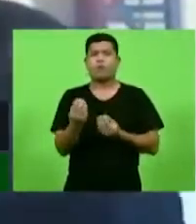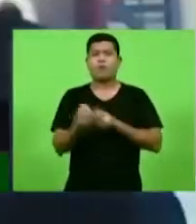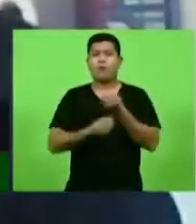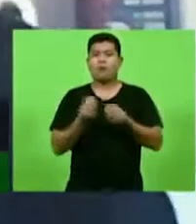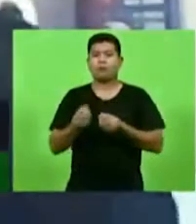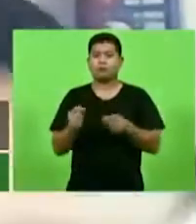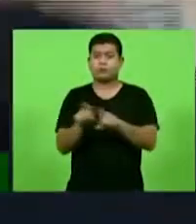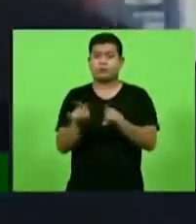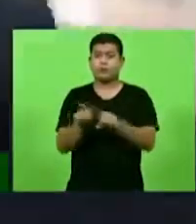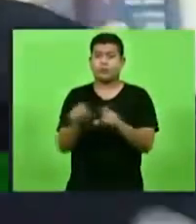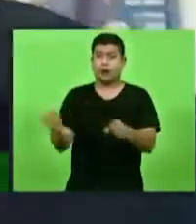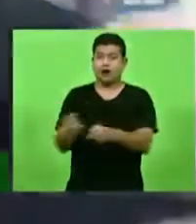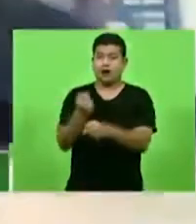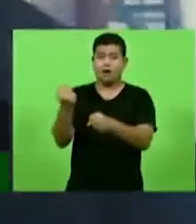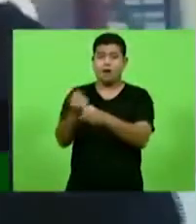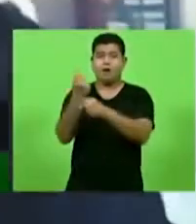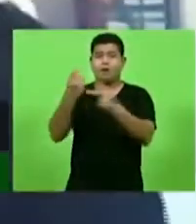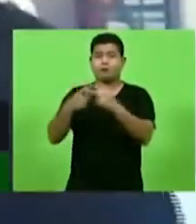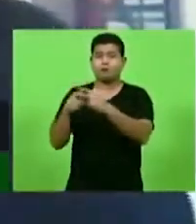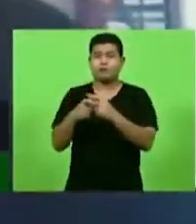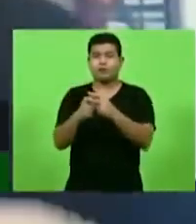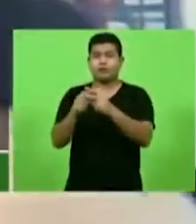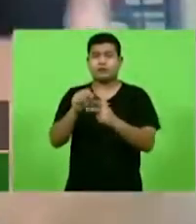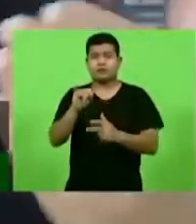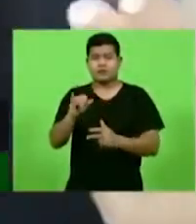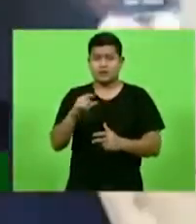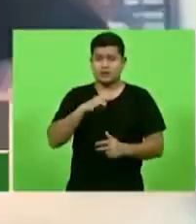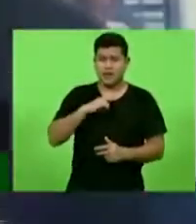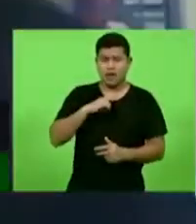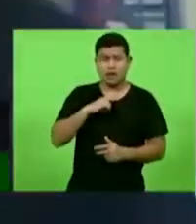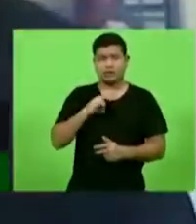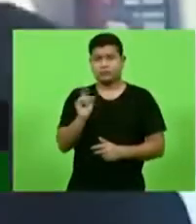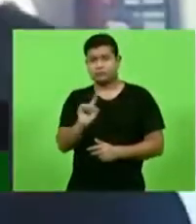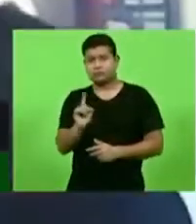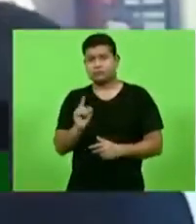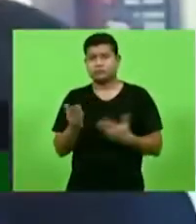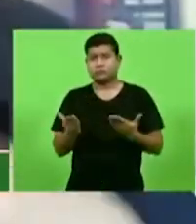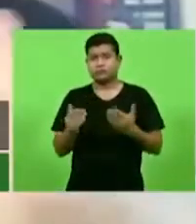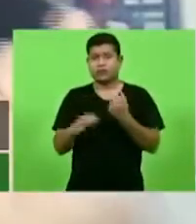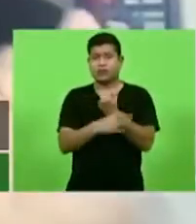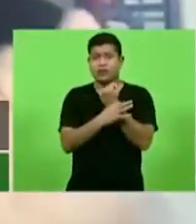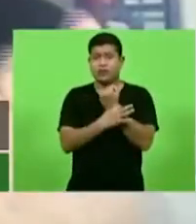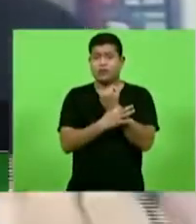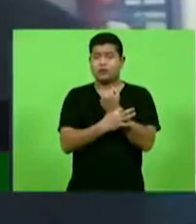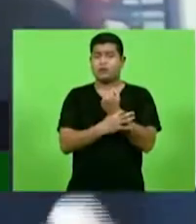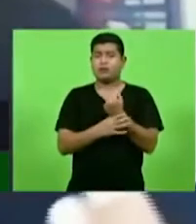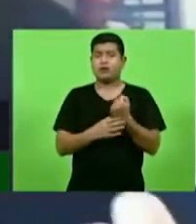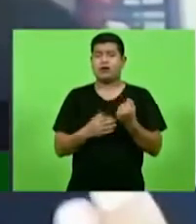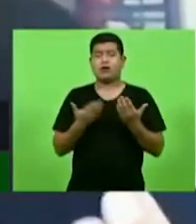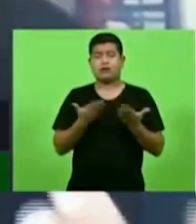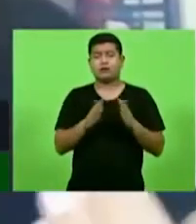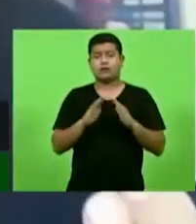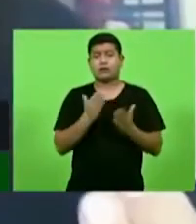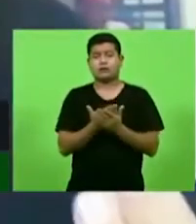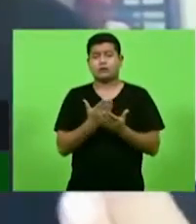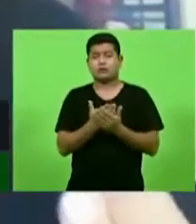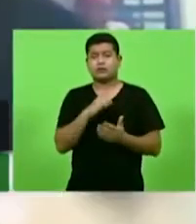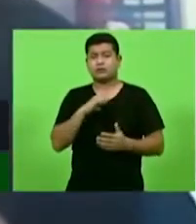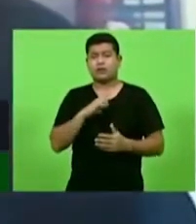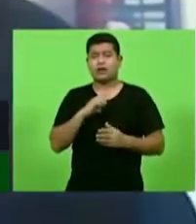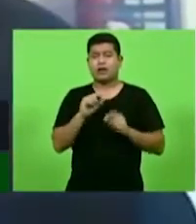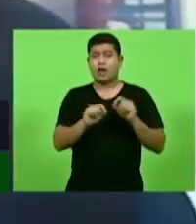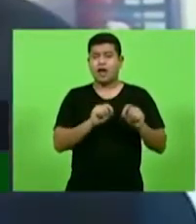ser realizadas e se são realizadas, sobre a segurança da escola, se está em dia com as vistorias